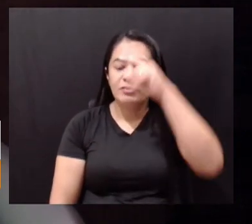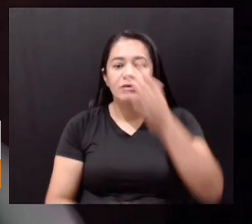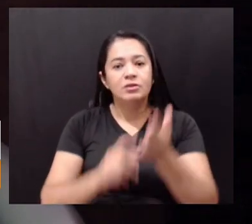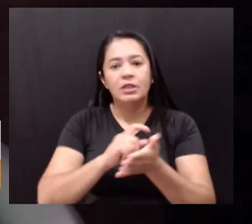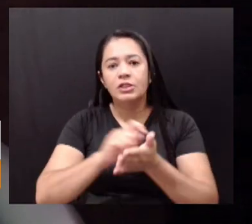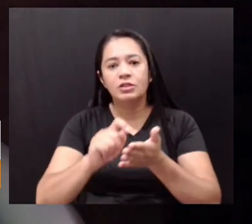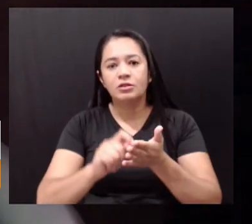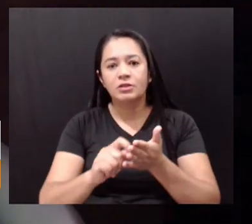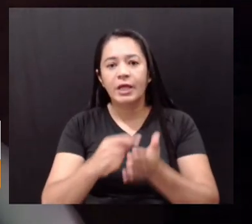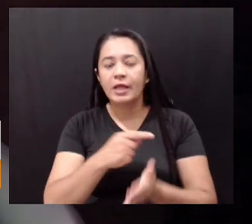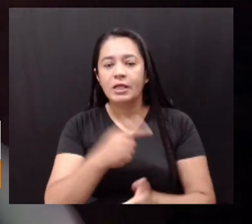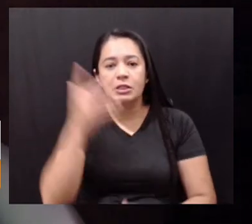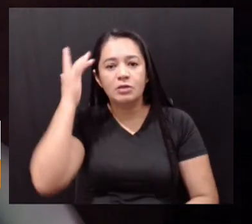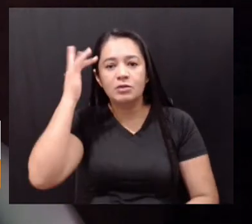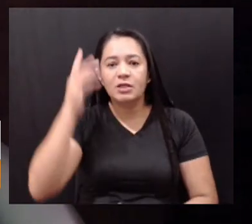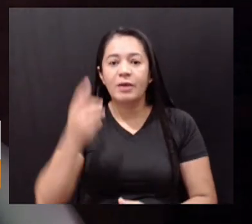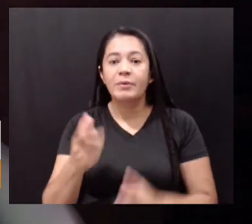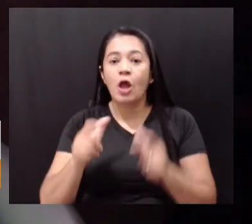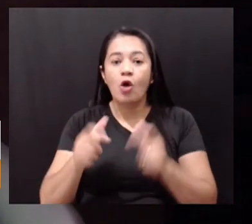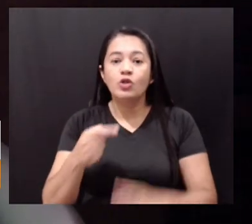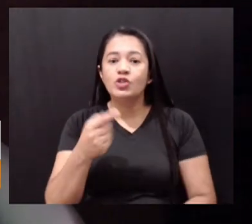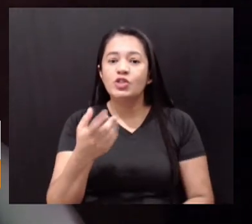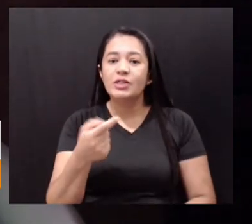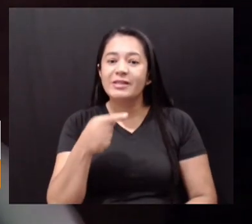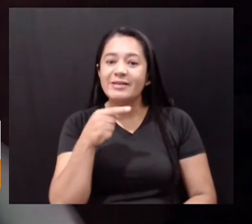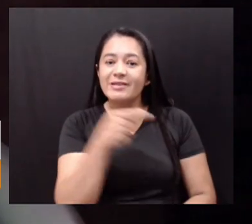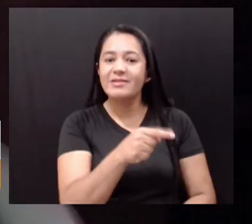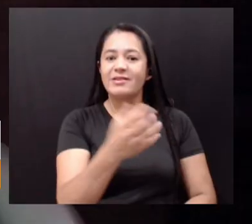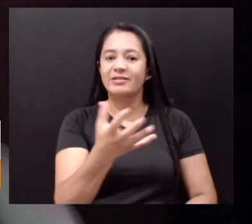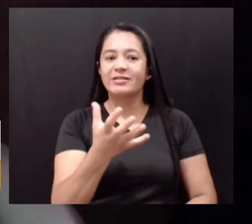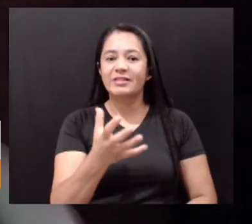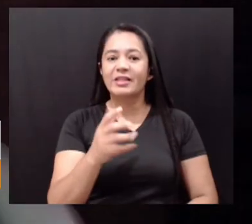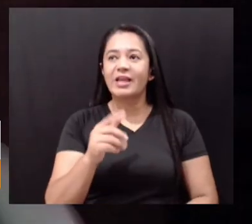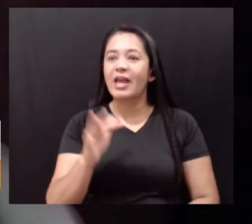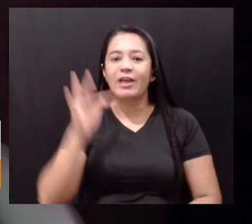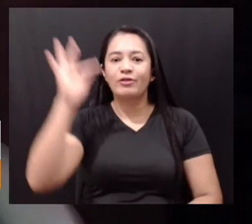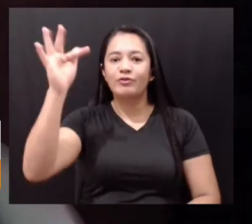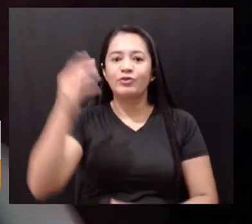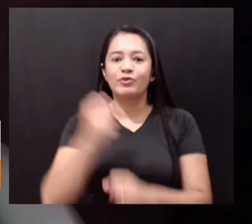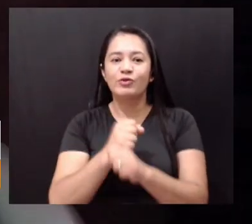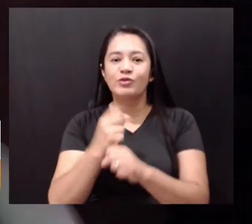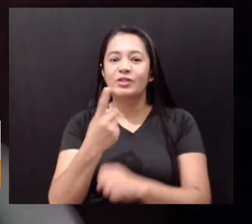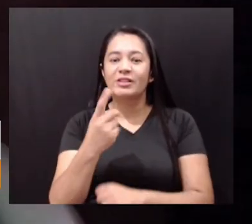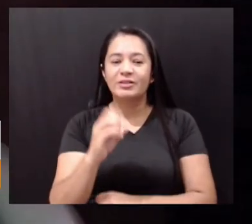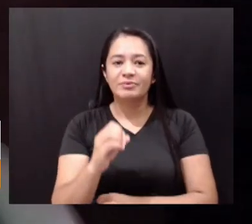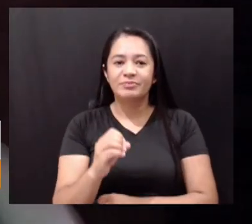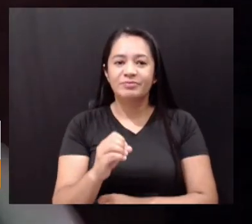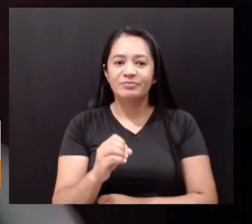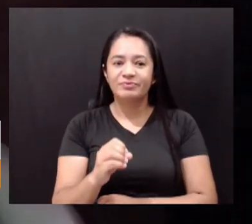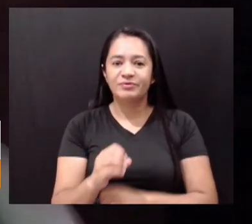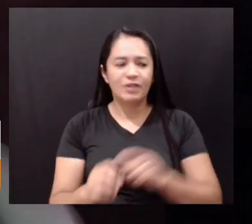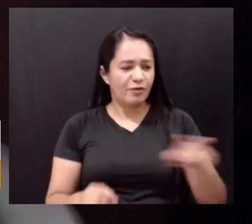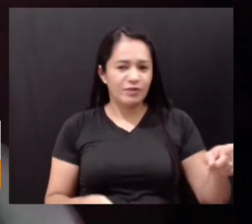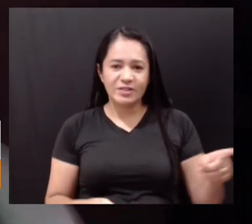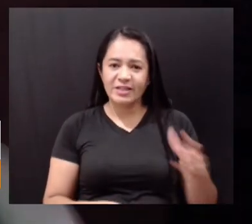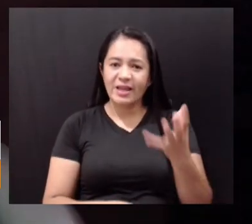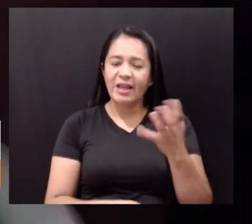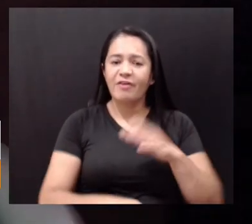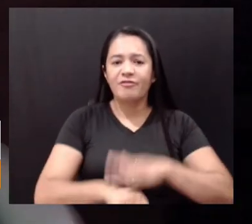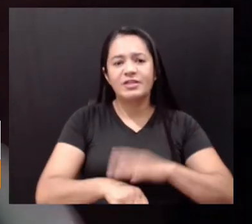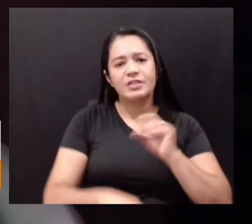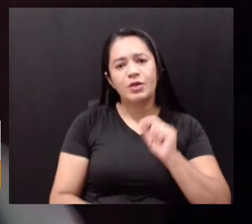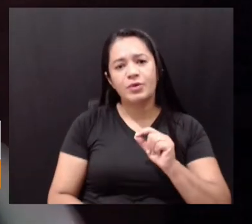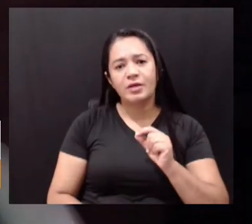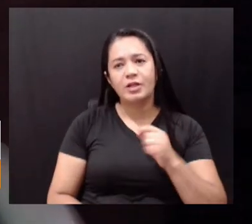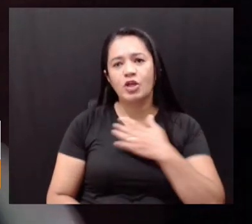anos, apesar de saberem o que gostariam de estar fazendo, que é o quê? Alguma coisa que me faça bem, que eu goste de fazer, que cause